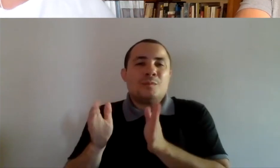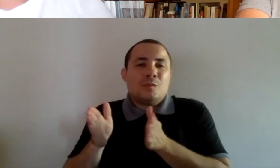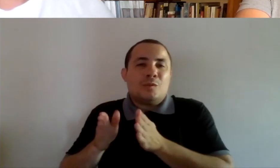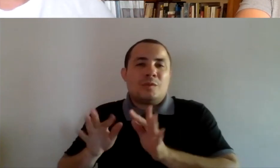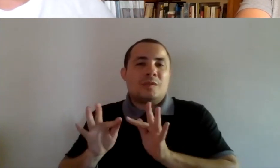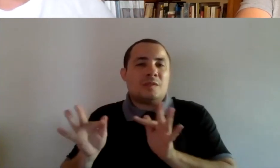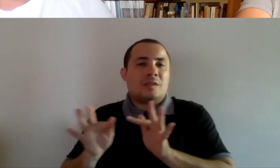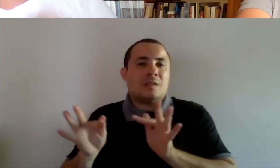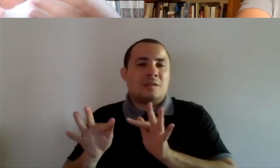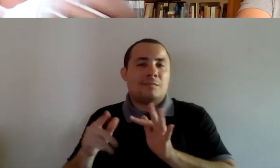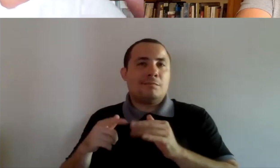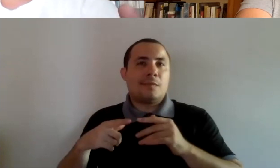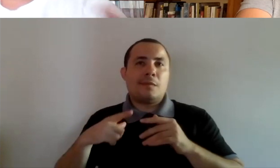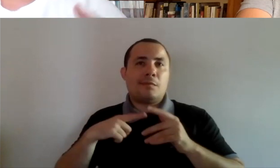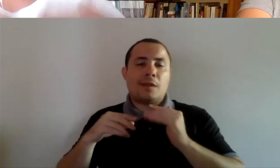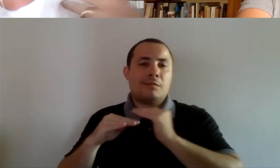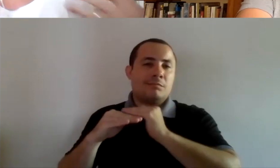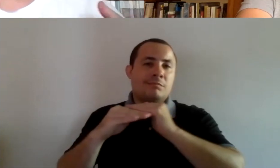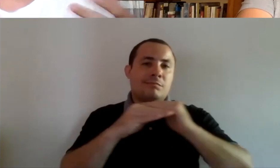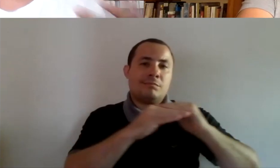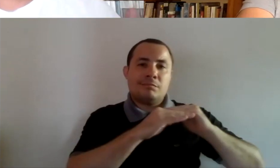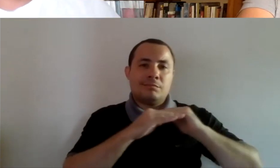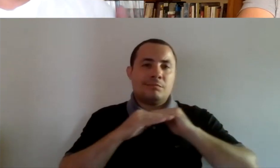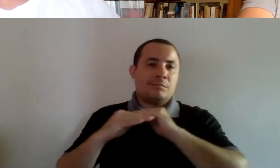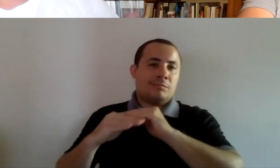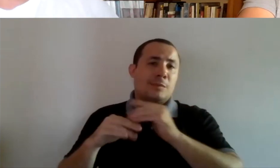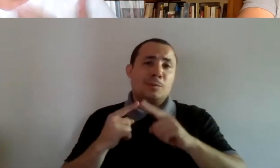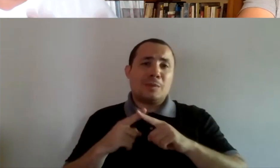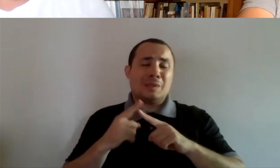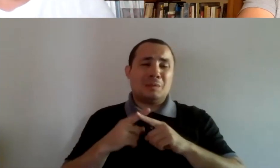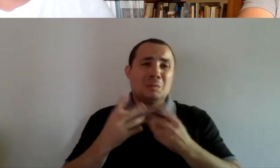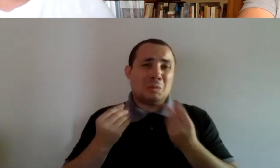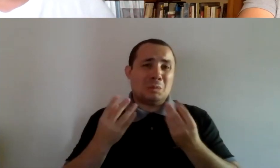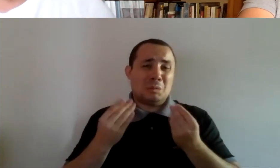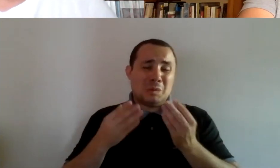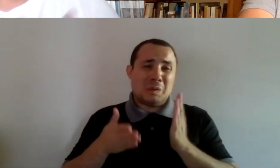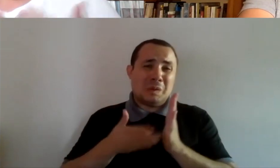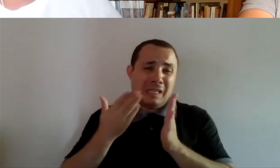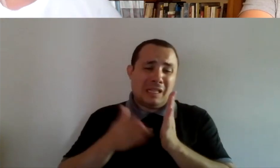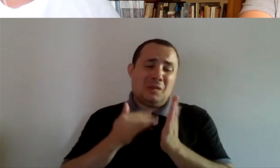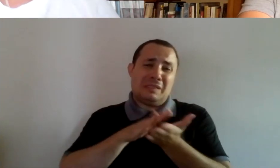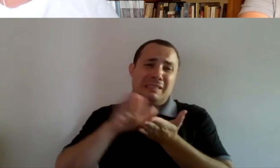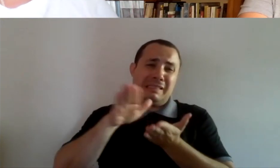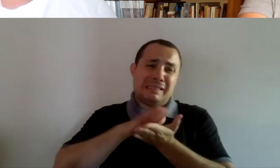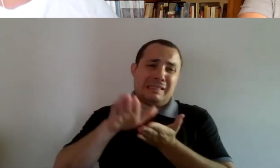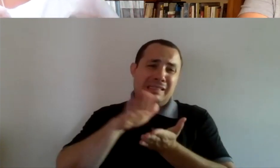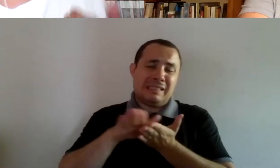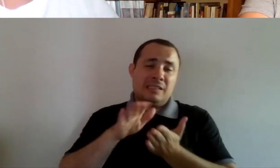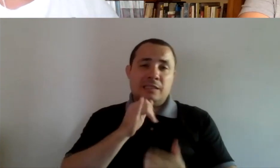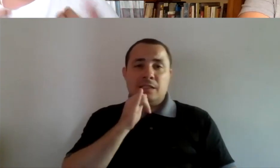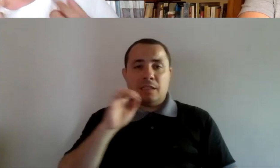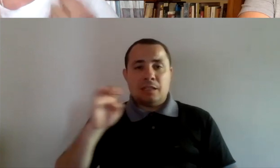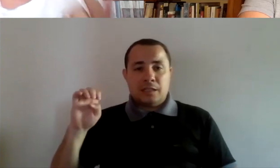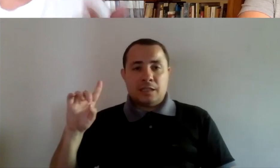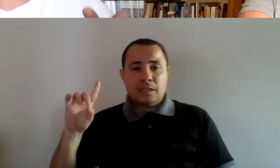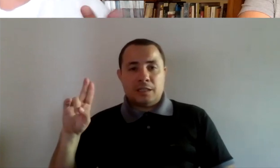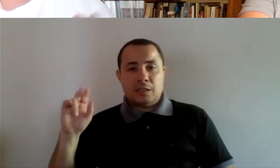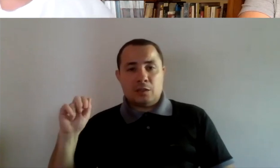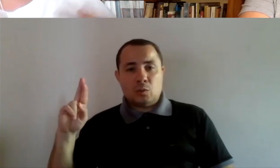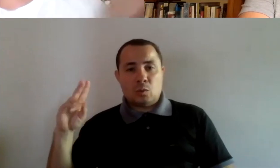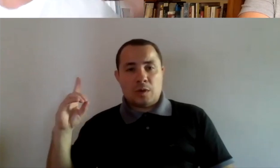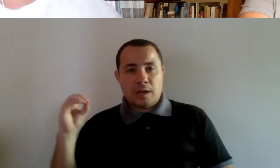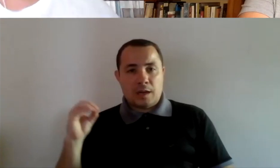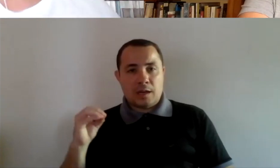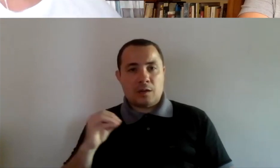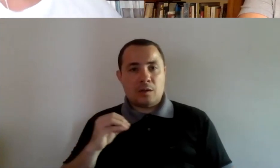de padronização, justamente para lidar com a demanda, né? Elas têm muito livro. Então, o Eduardo, por exemplo, se ele for discutir, além de ler, que